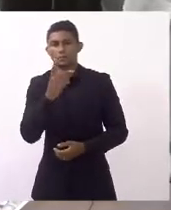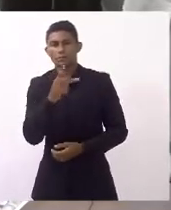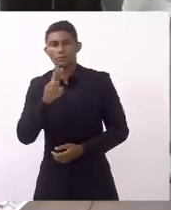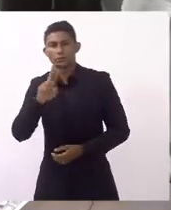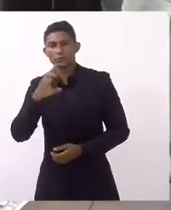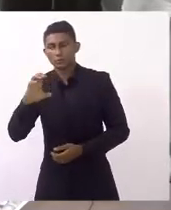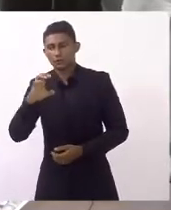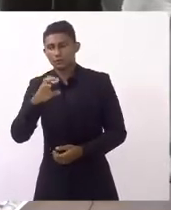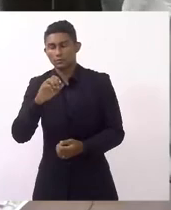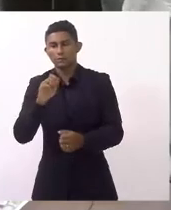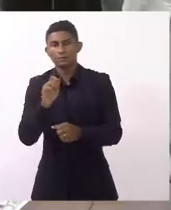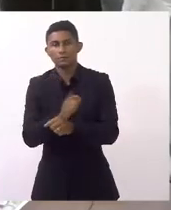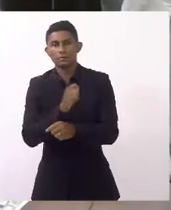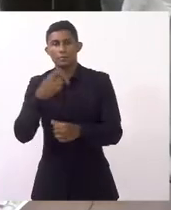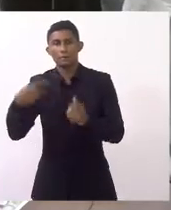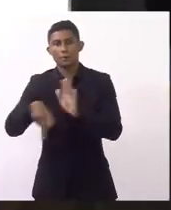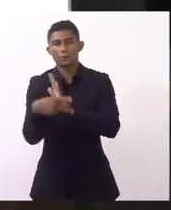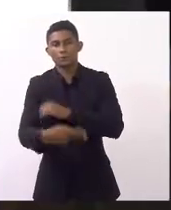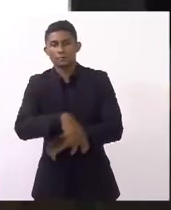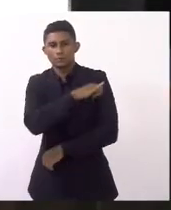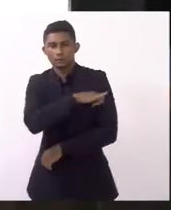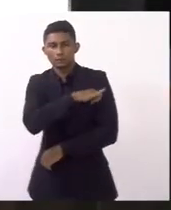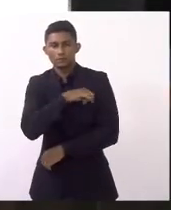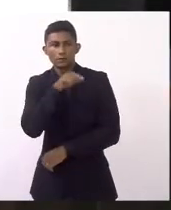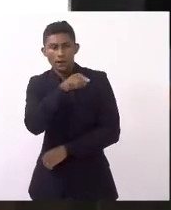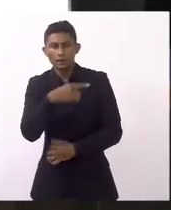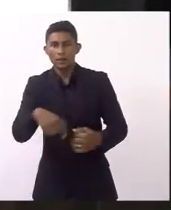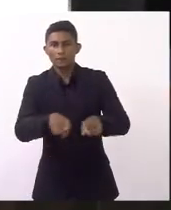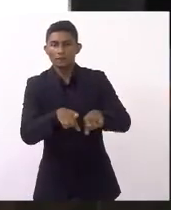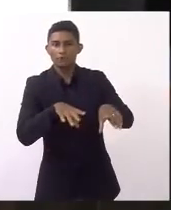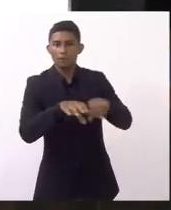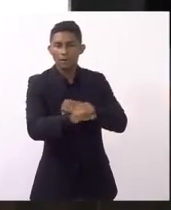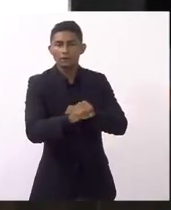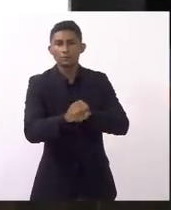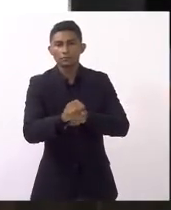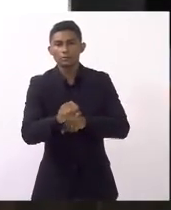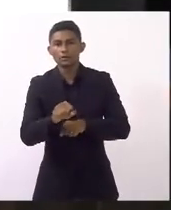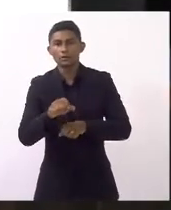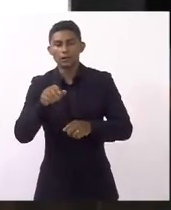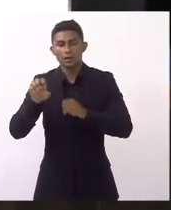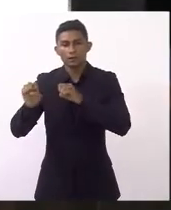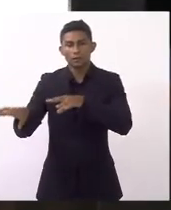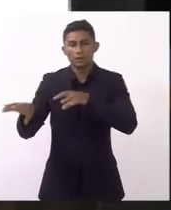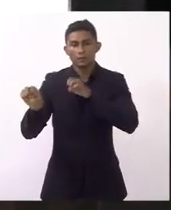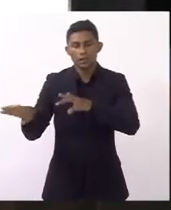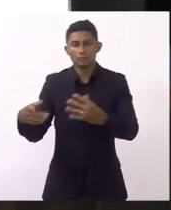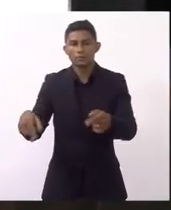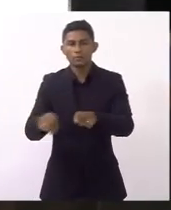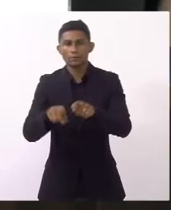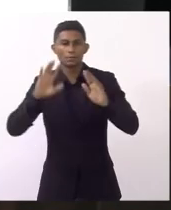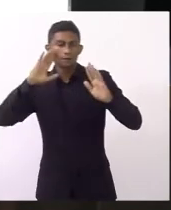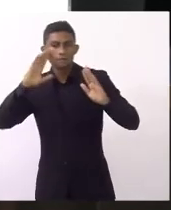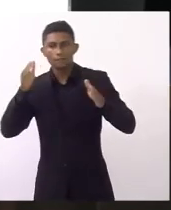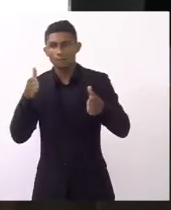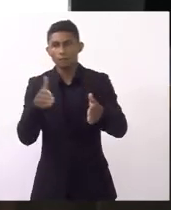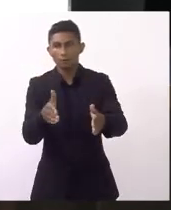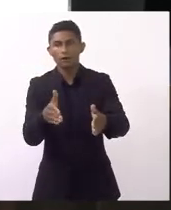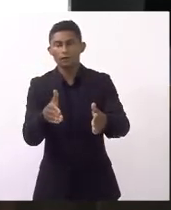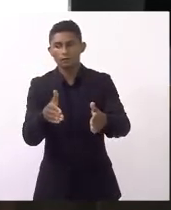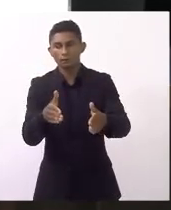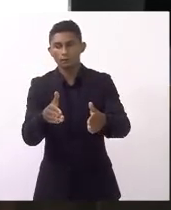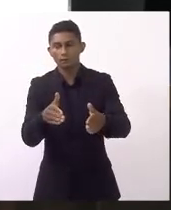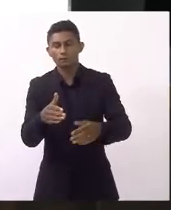tem licenciatura em sociologia da educação com ênfase em antropologia cultural e as questões